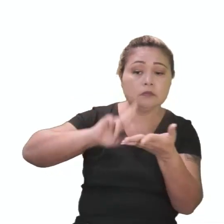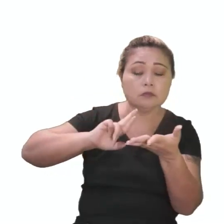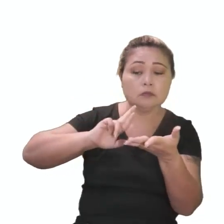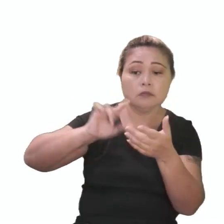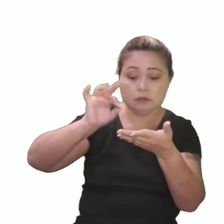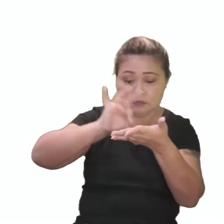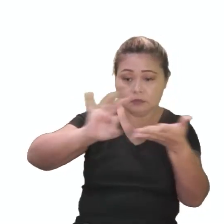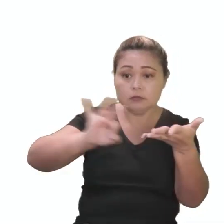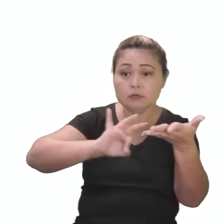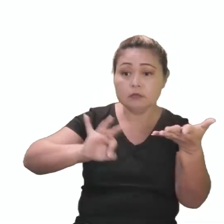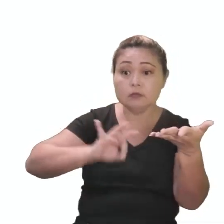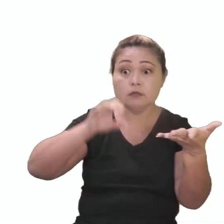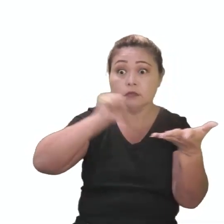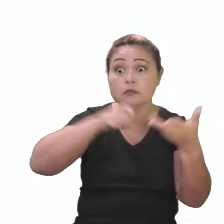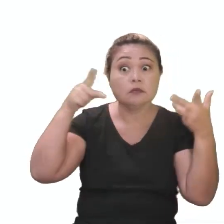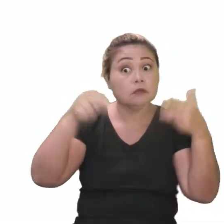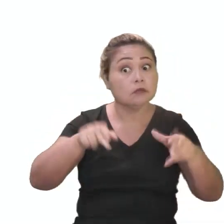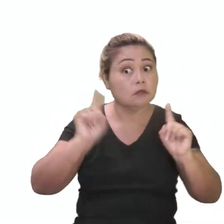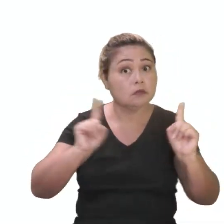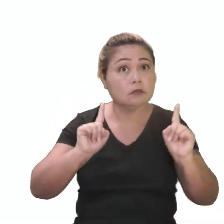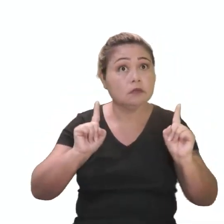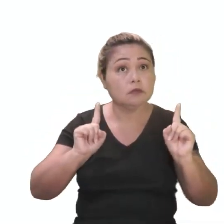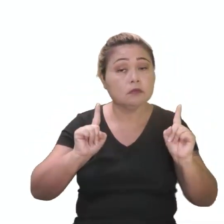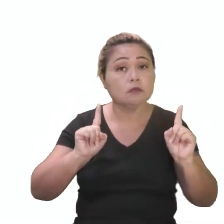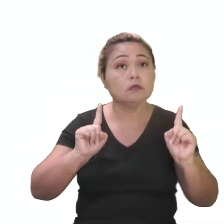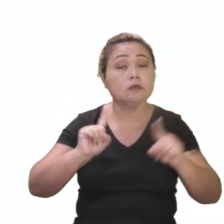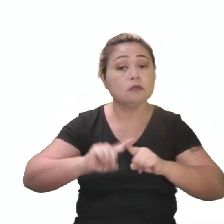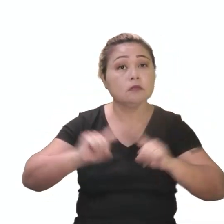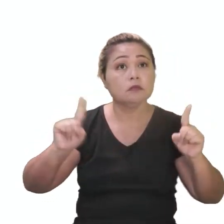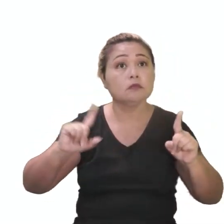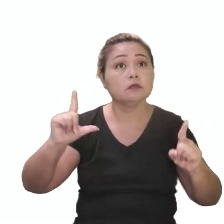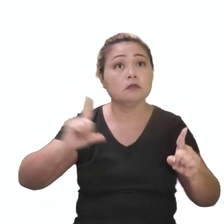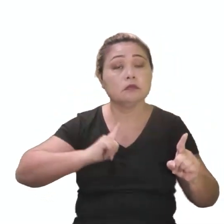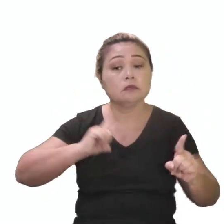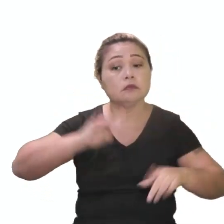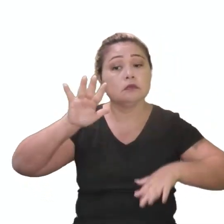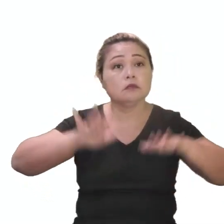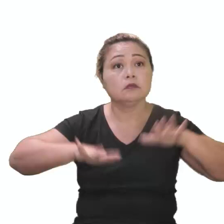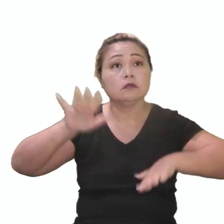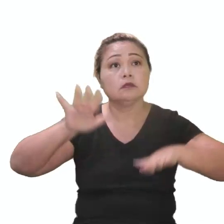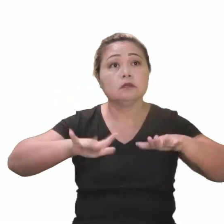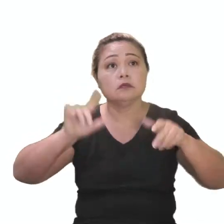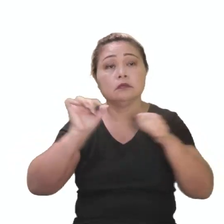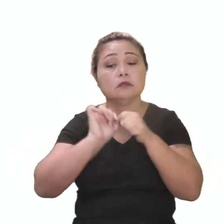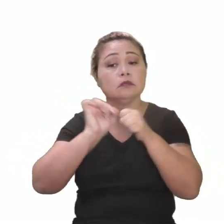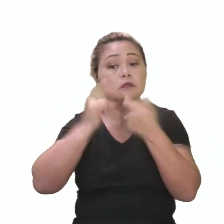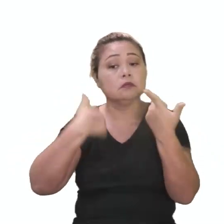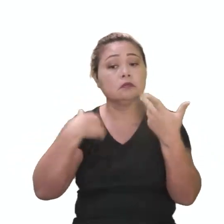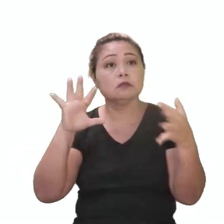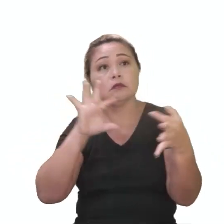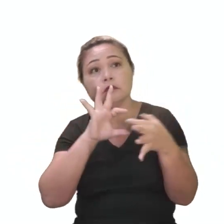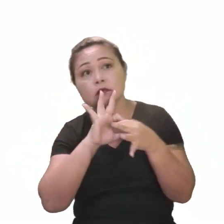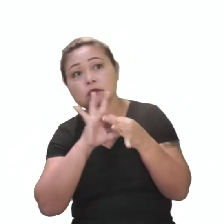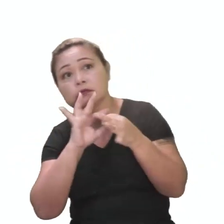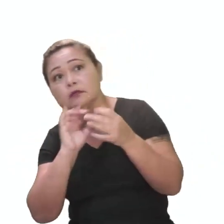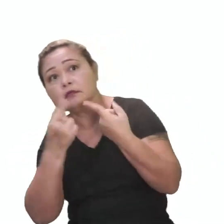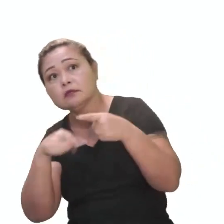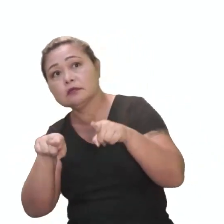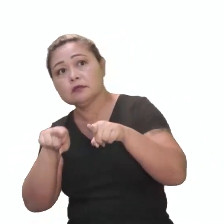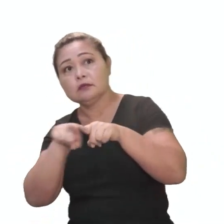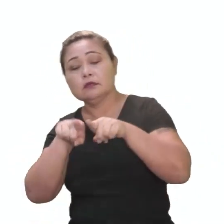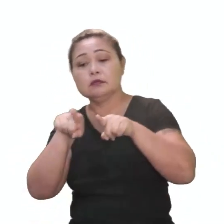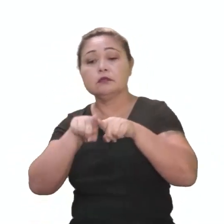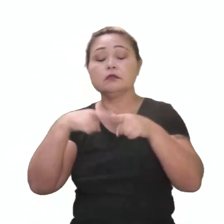respostas um pouquinho maiores, você não vai copiar igualzinho, galera. Mas já tem que estar mais ou menos ali no contexto, tá bom? Então, olha